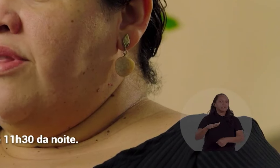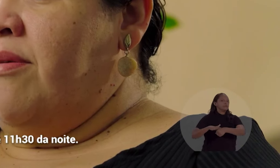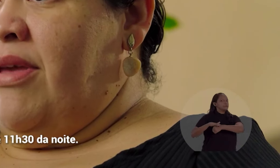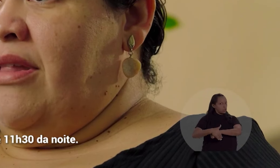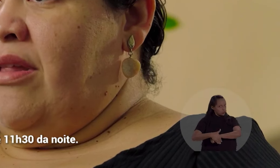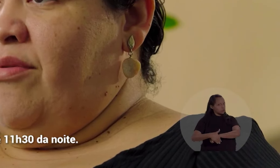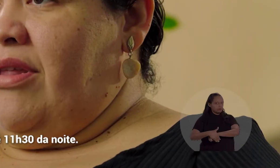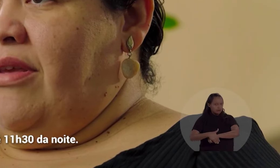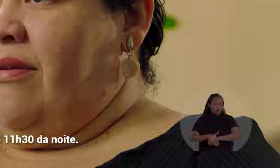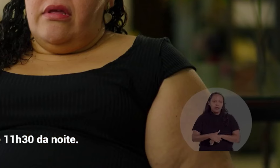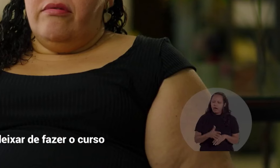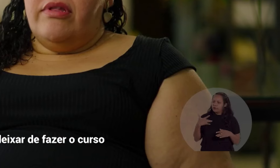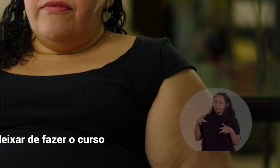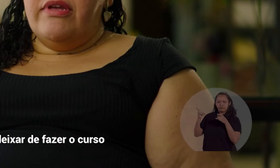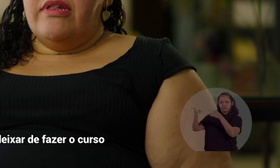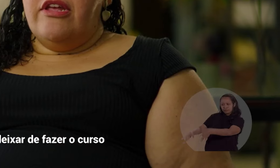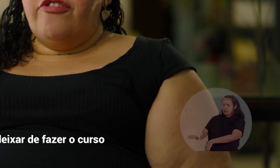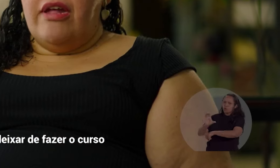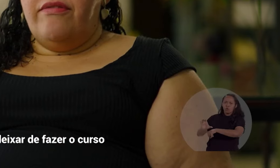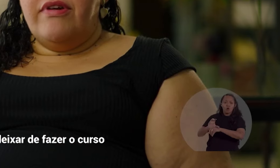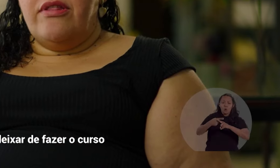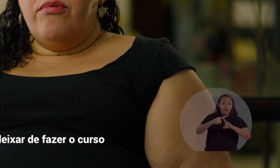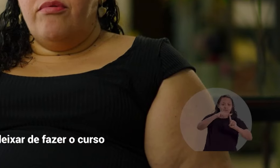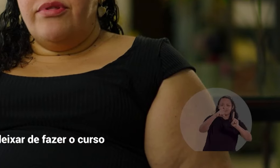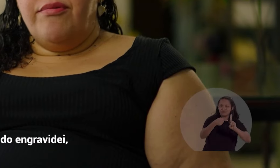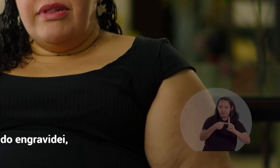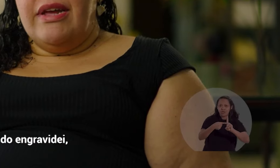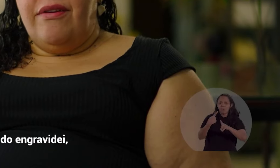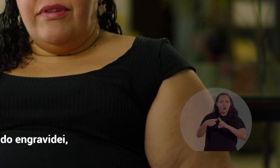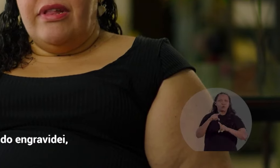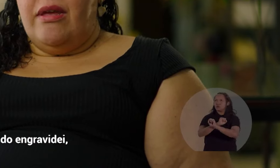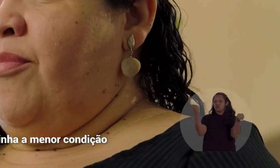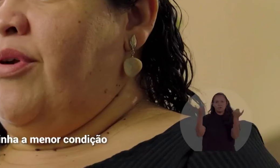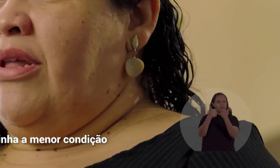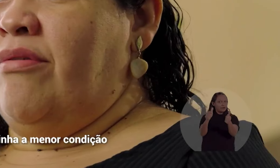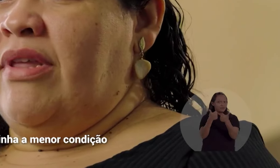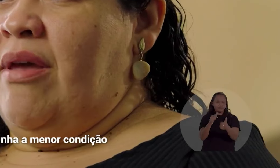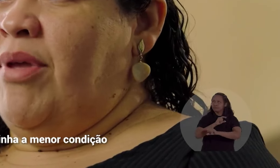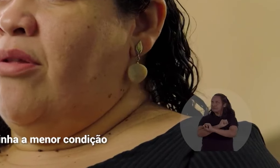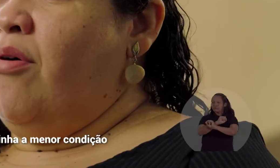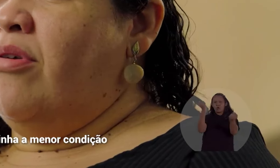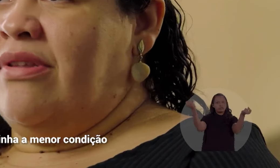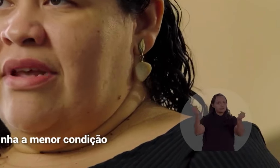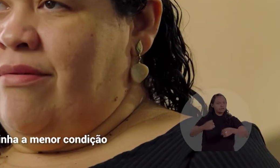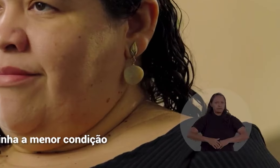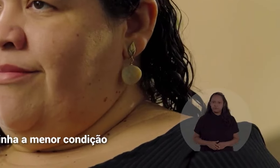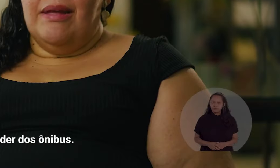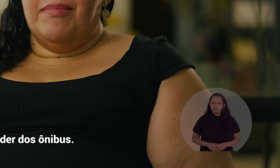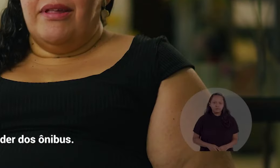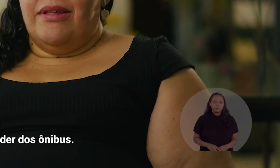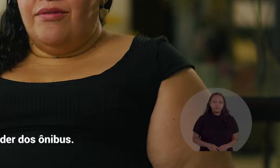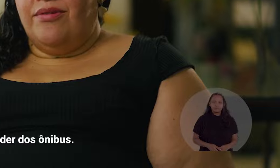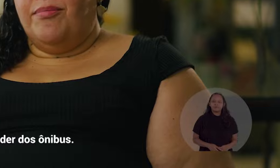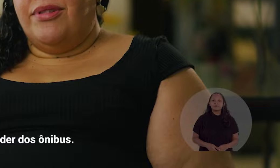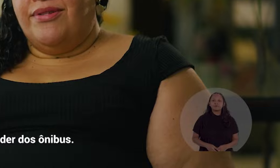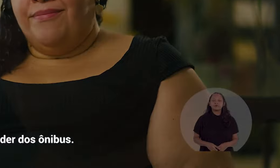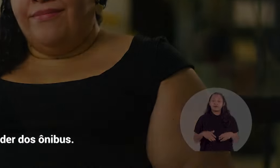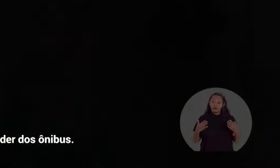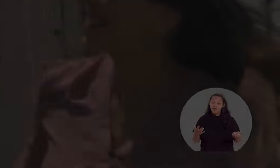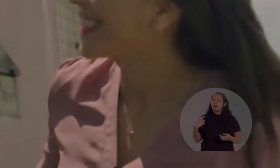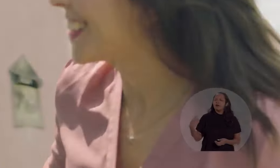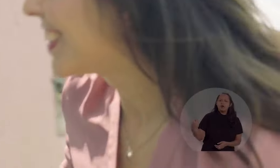de 11h30 da noite. Eu tive que deixar de fazer o curso quando engravidei, porque não tinha a menor condição de depender dos